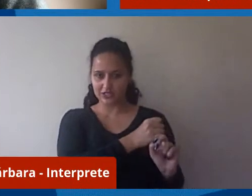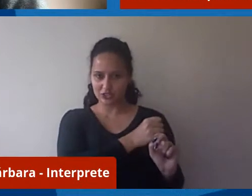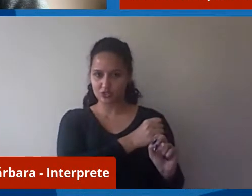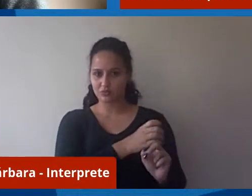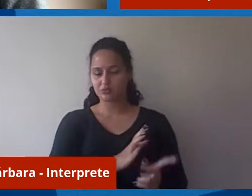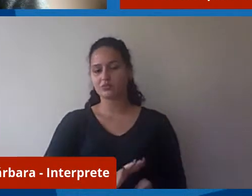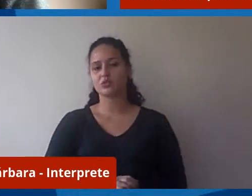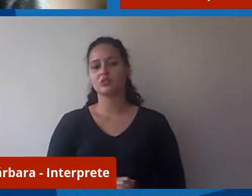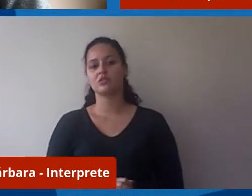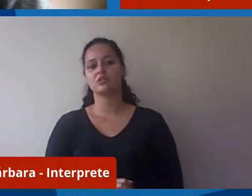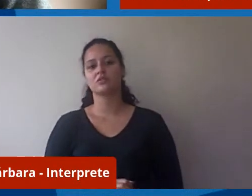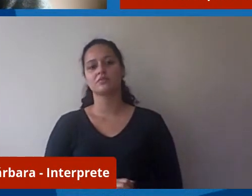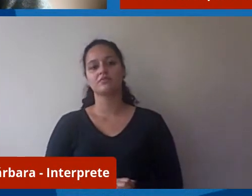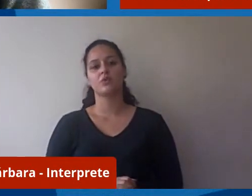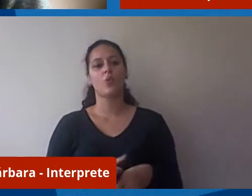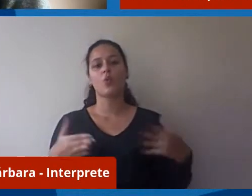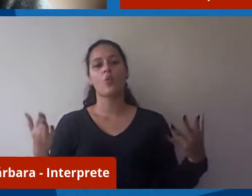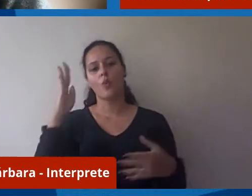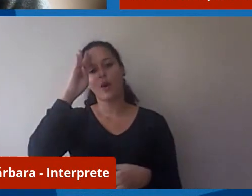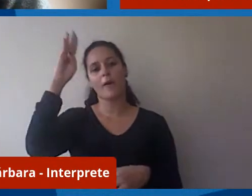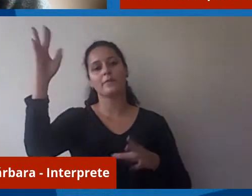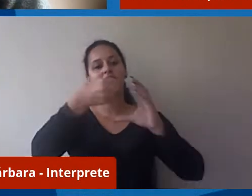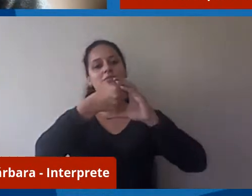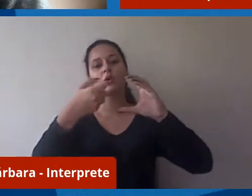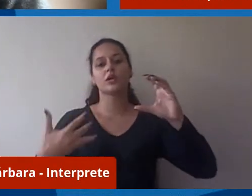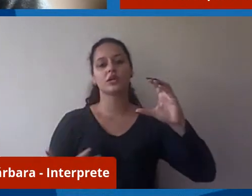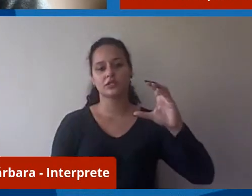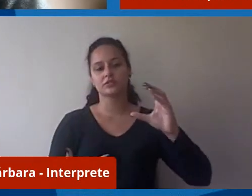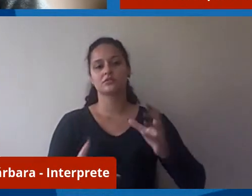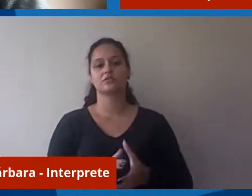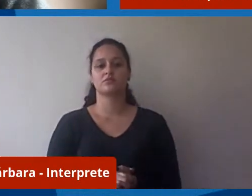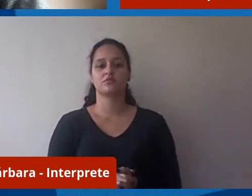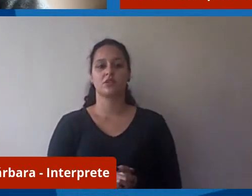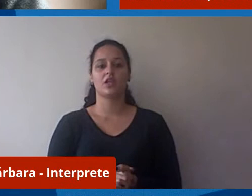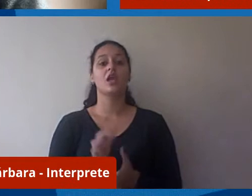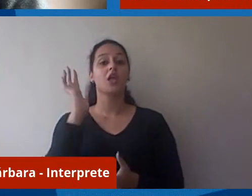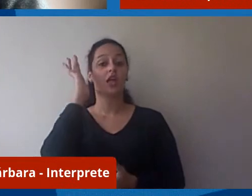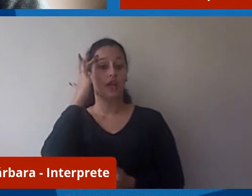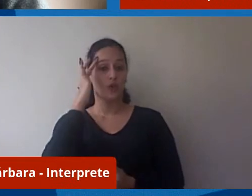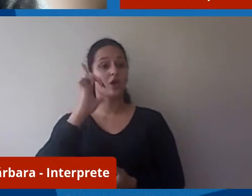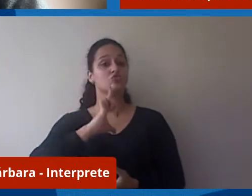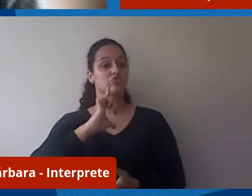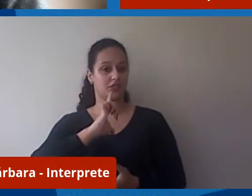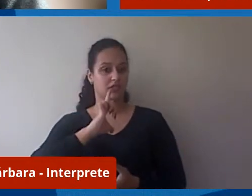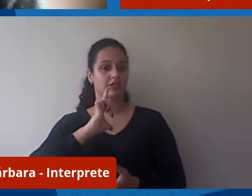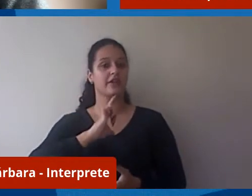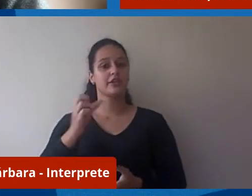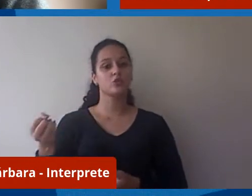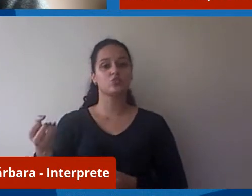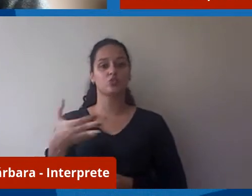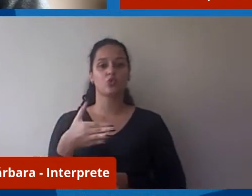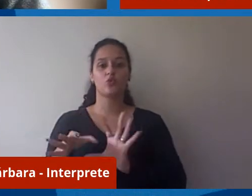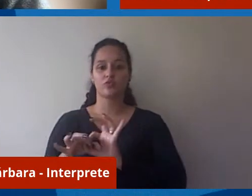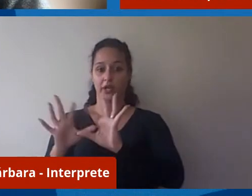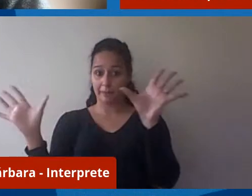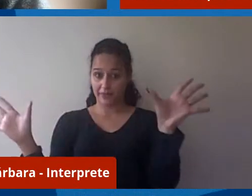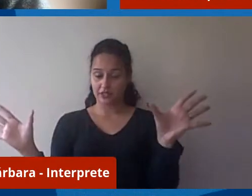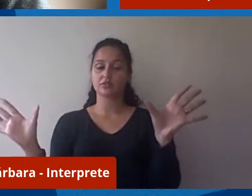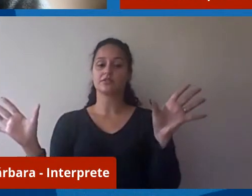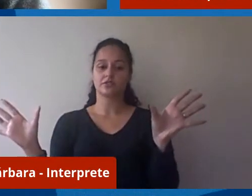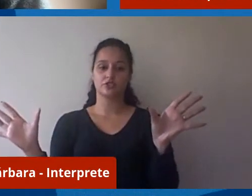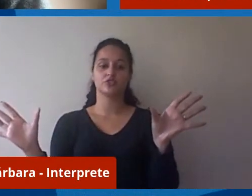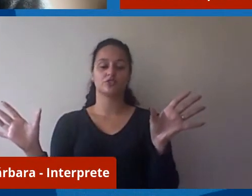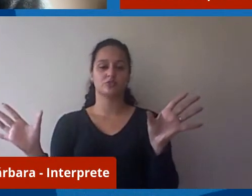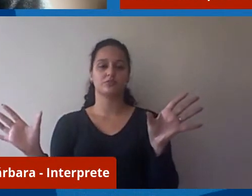principais características? Não, eu acho que a gente tem um neoliberalismo. Esse é o eixo disso tudo que está aí. Nós temos que ter um